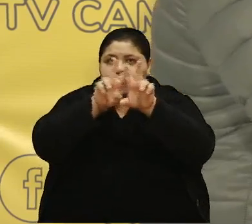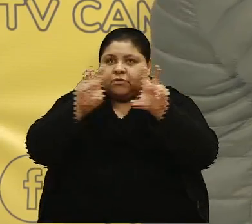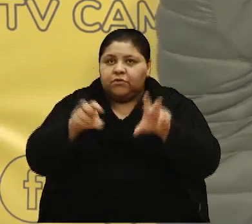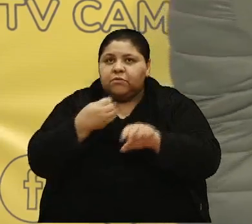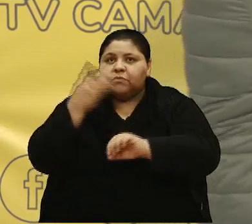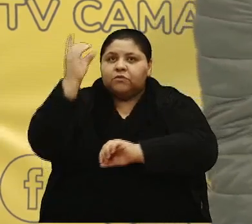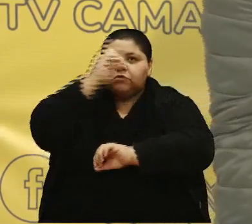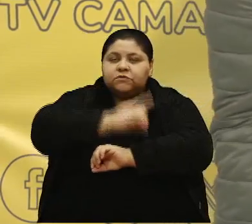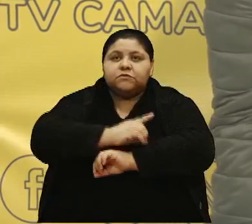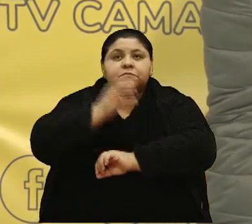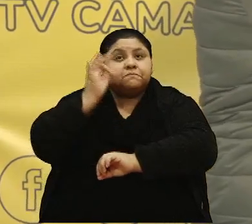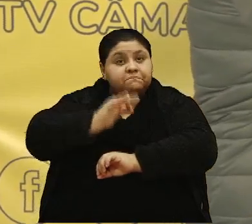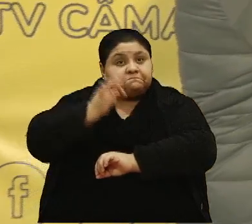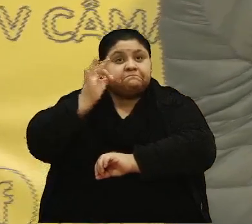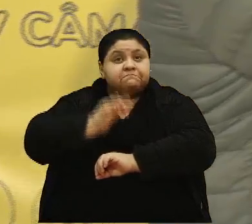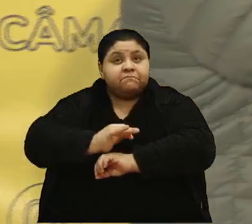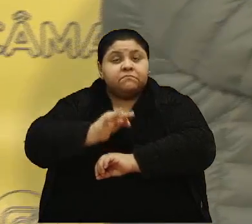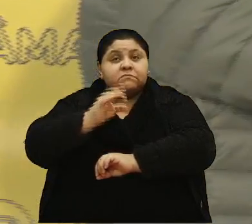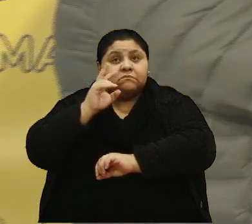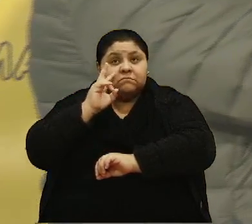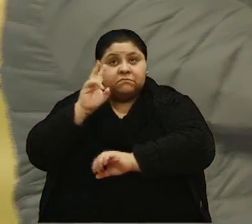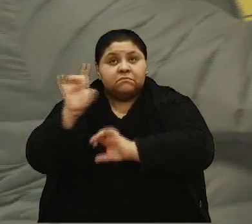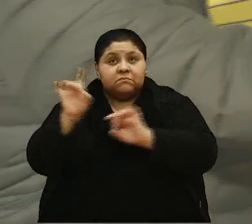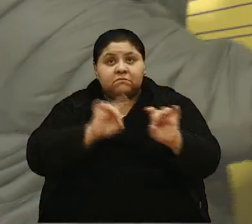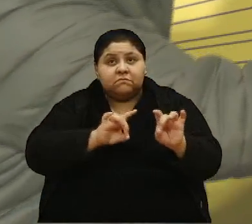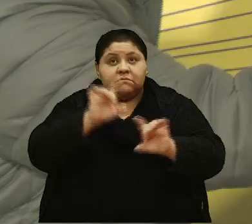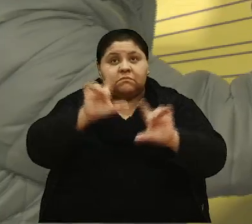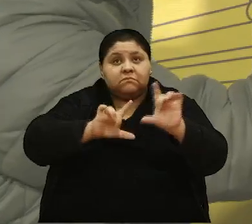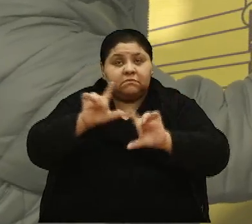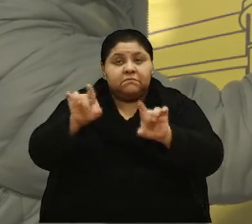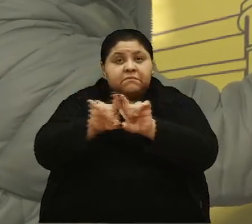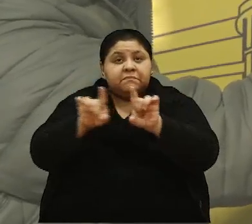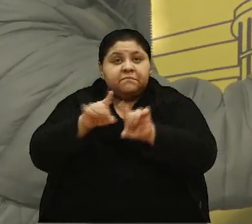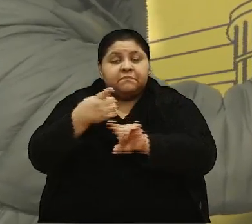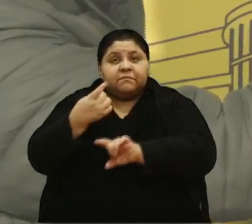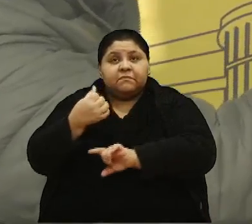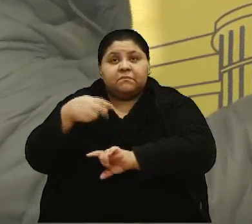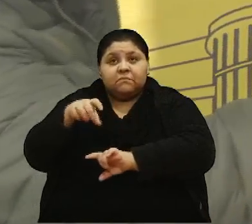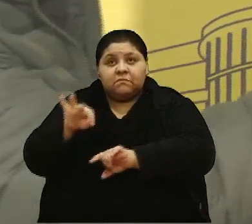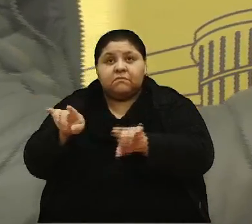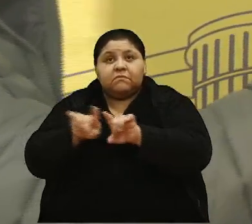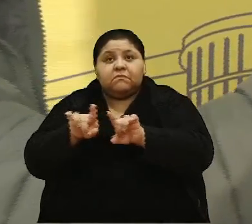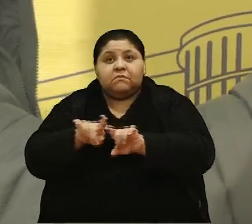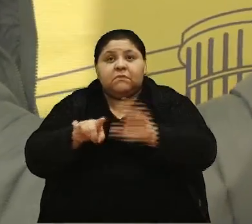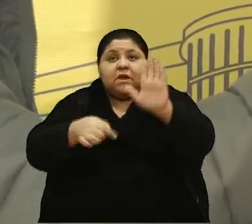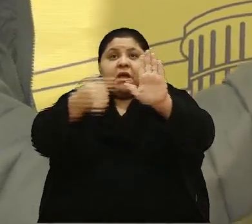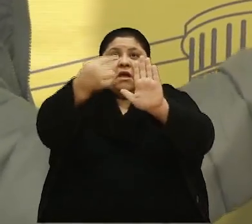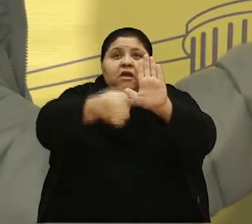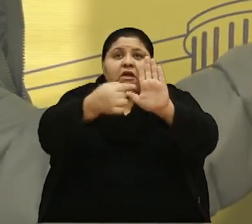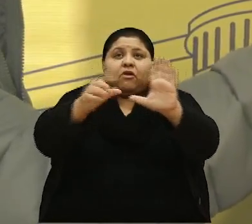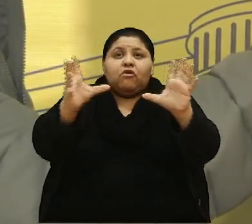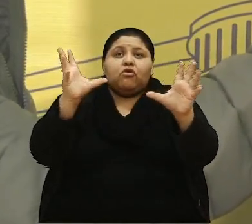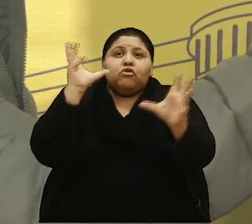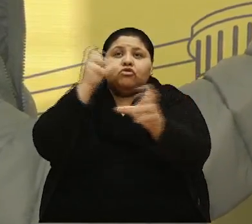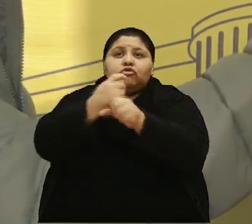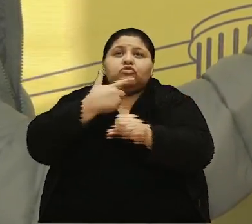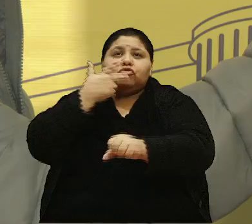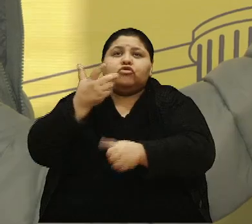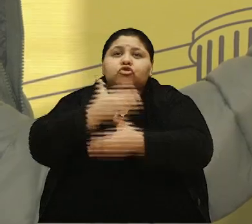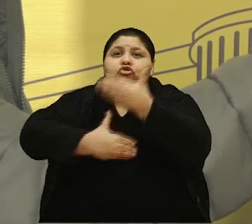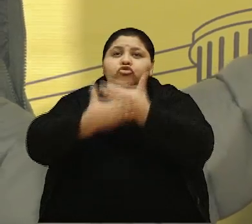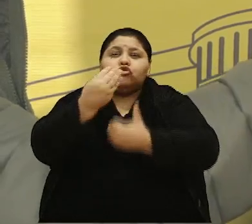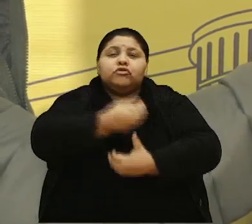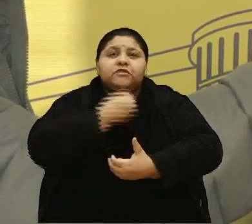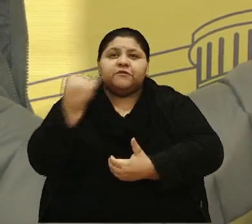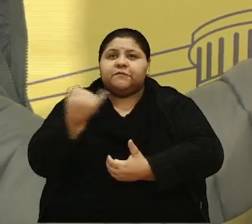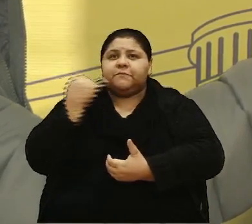dia. Exatamente, Marcelo, amigos que nos acompanham agora na TV Câmara, também canal 16 da Claronet. Aqui está o resumo da minha fala hoje, ó. Todas as vidas